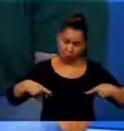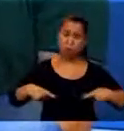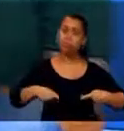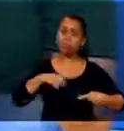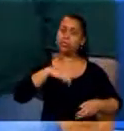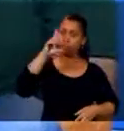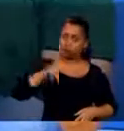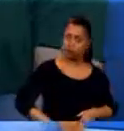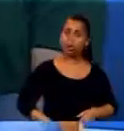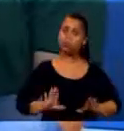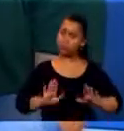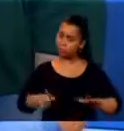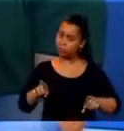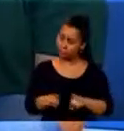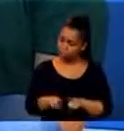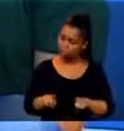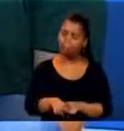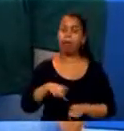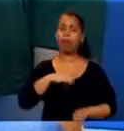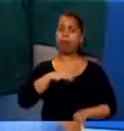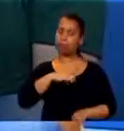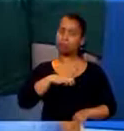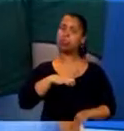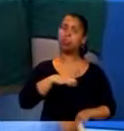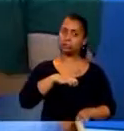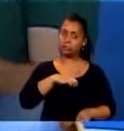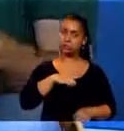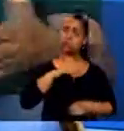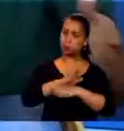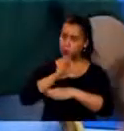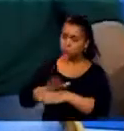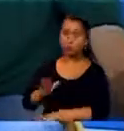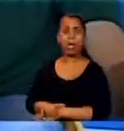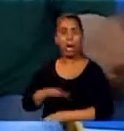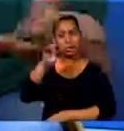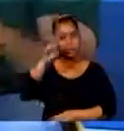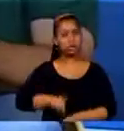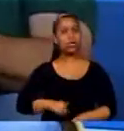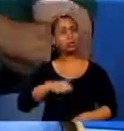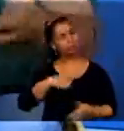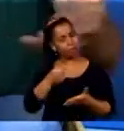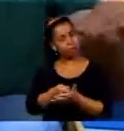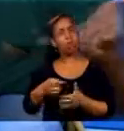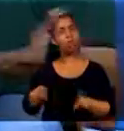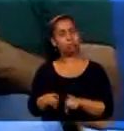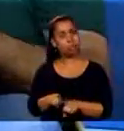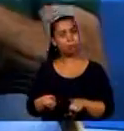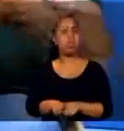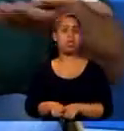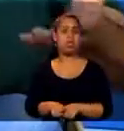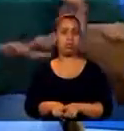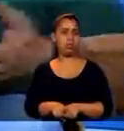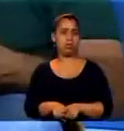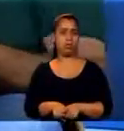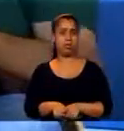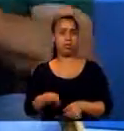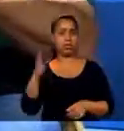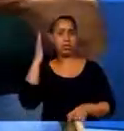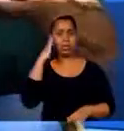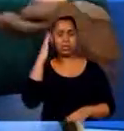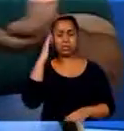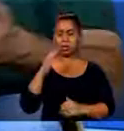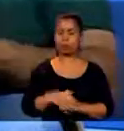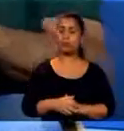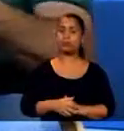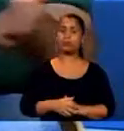cidadã. Ela tem os direitos, mas tem a obrigação. Eu não posso jogar esse material todo em volta de um campo de futebol porque eu fui